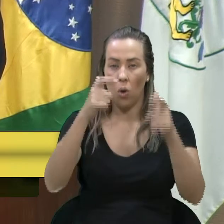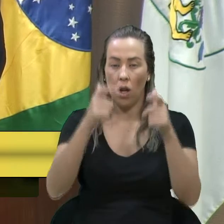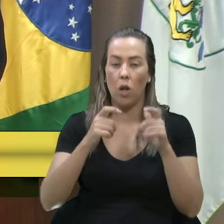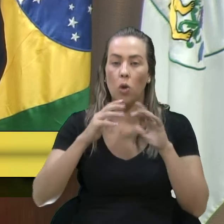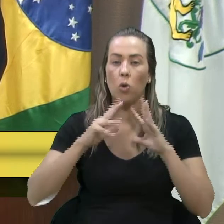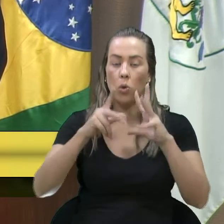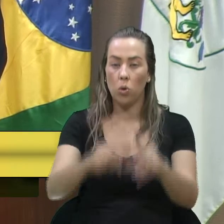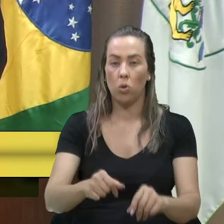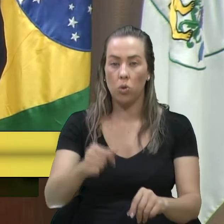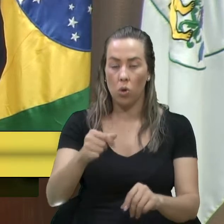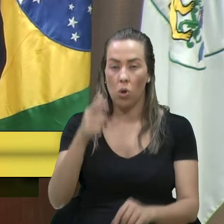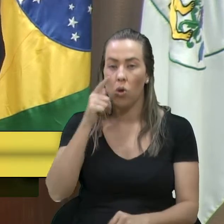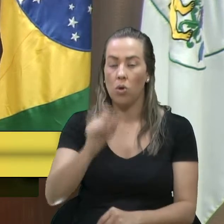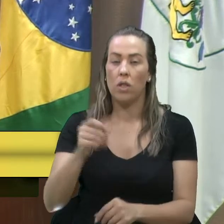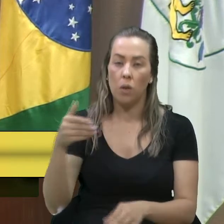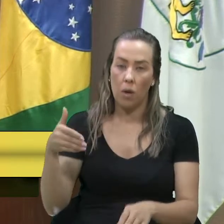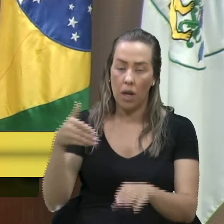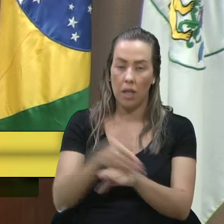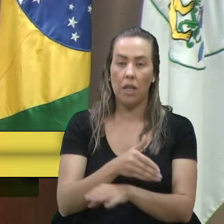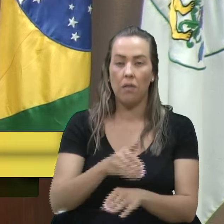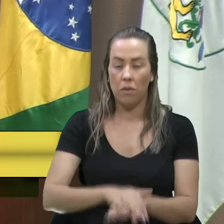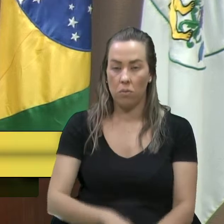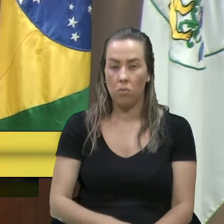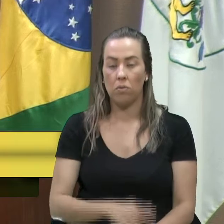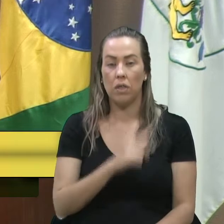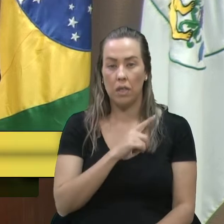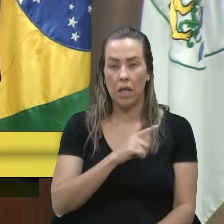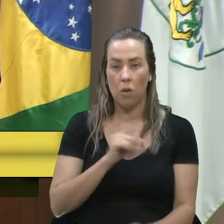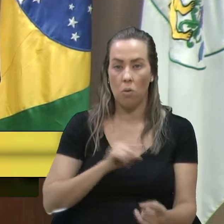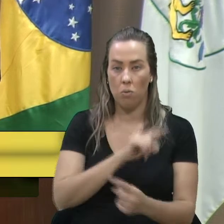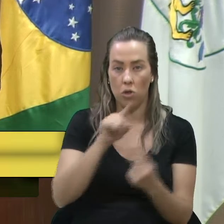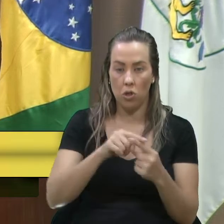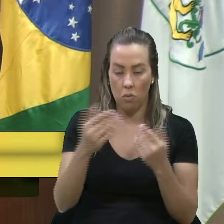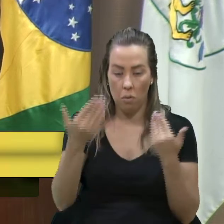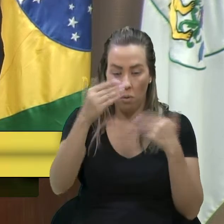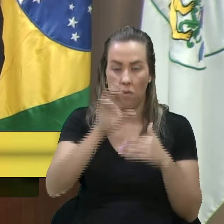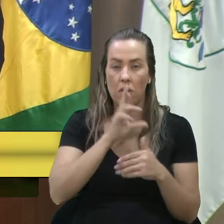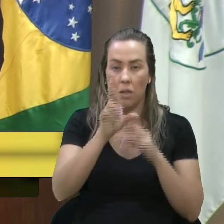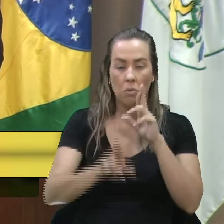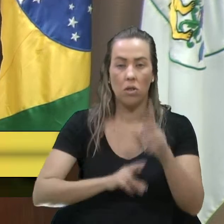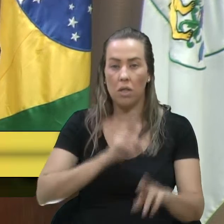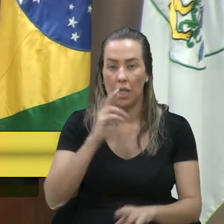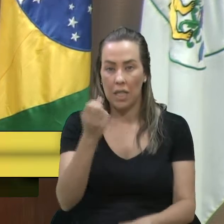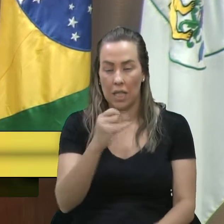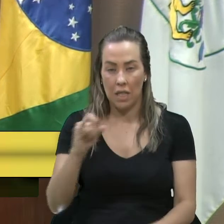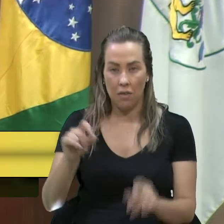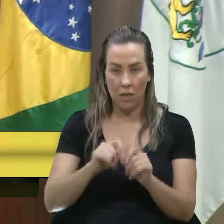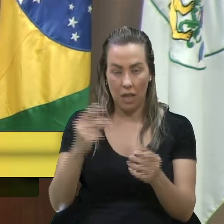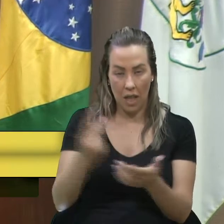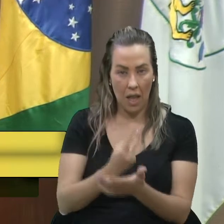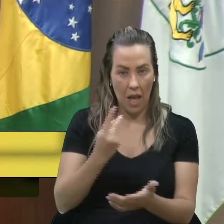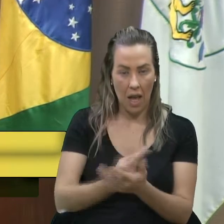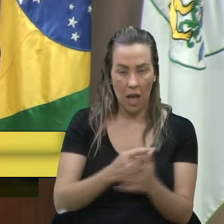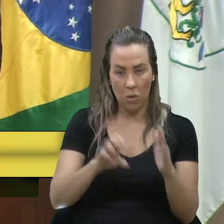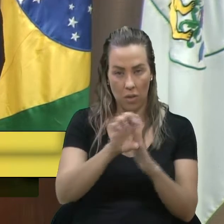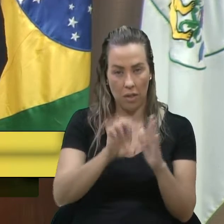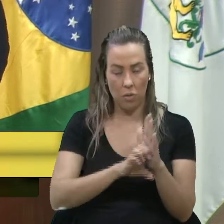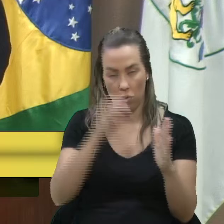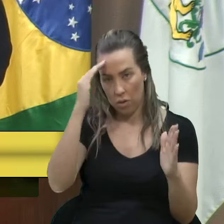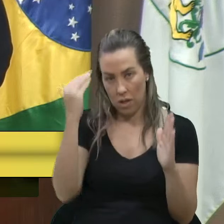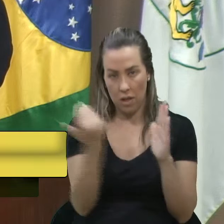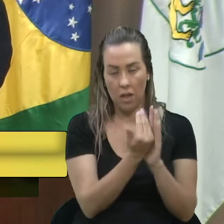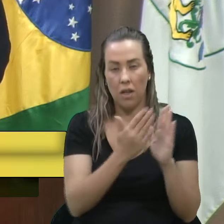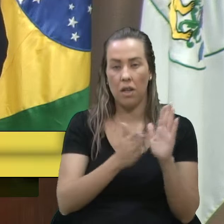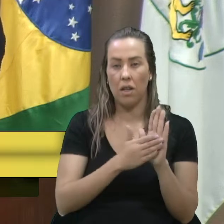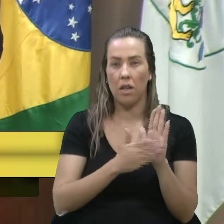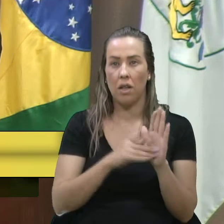todos possam ter acesso de entrar, tenham provas objetivas, e que, se as pessoas fizerem algo que está contra o Estatuto, que, aliás, o nosso